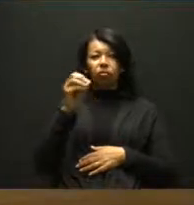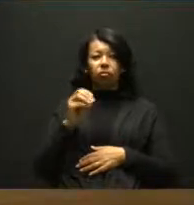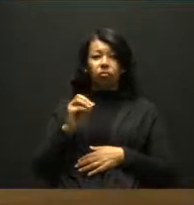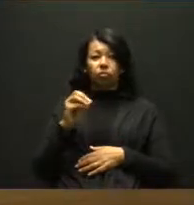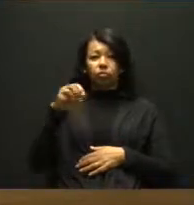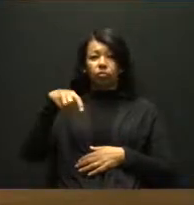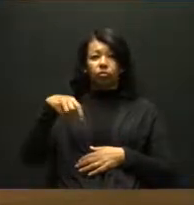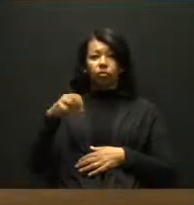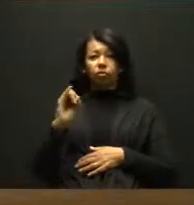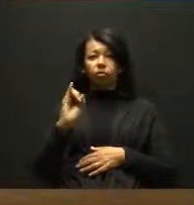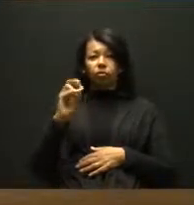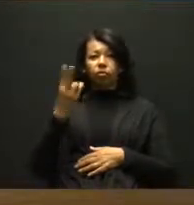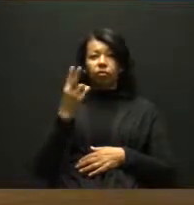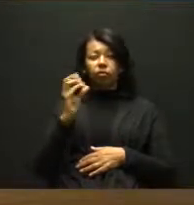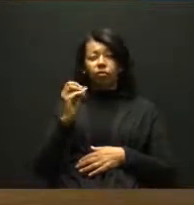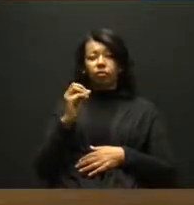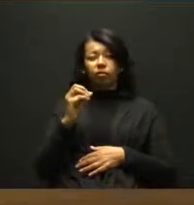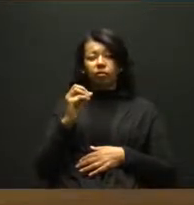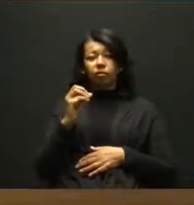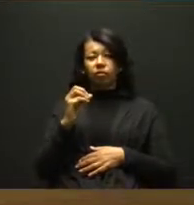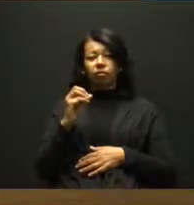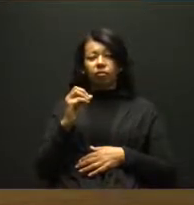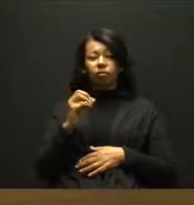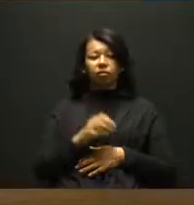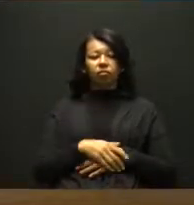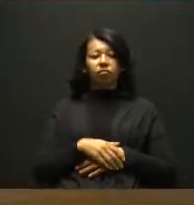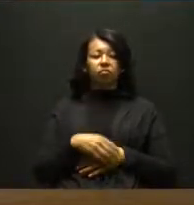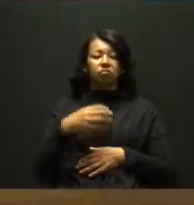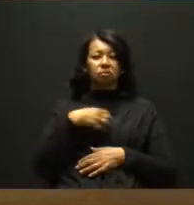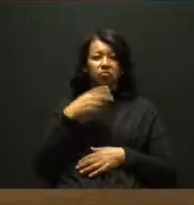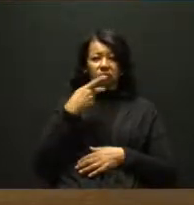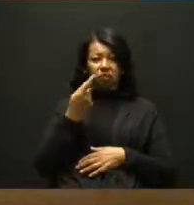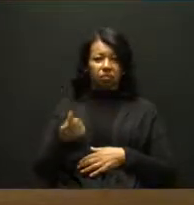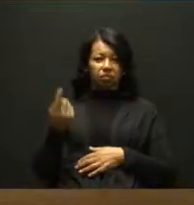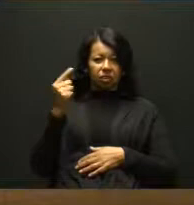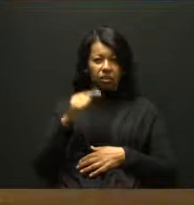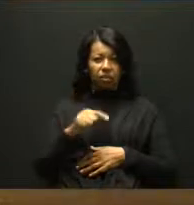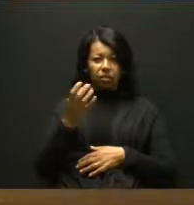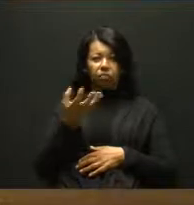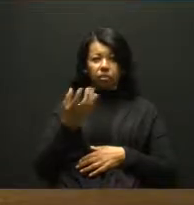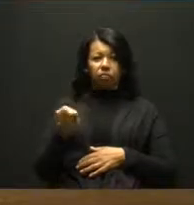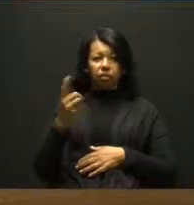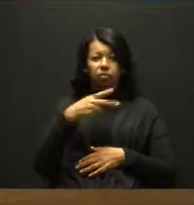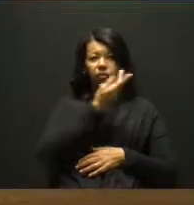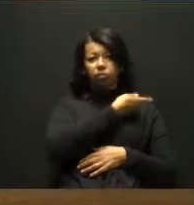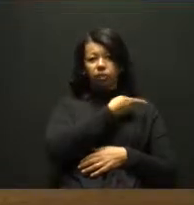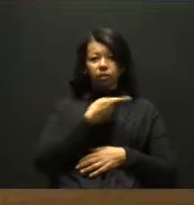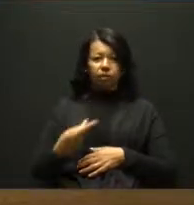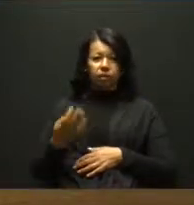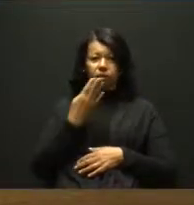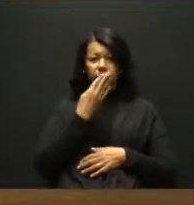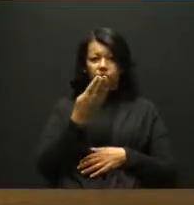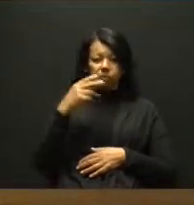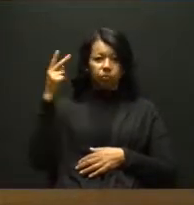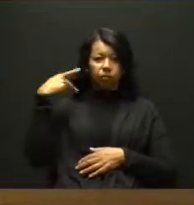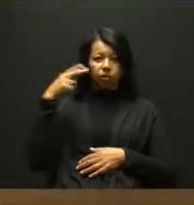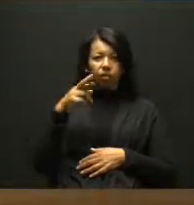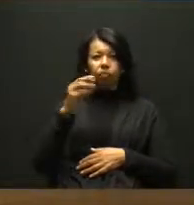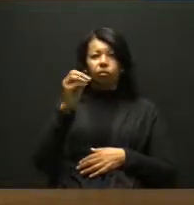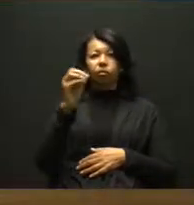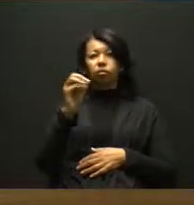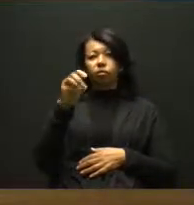rostinho mas da forma que foi colocada aqui era aqui se o presidente pediu que o vereador roxinho vida do